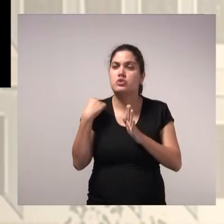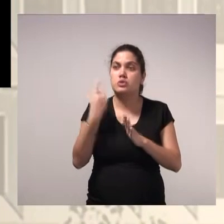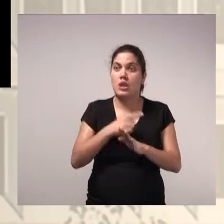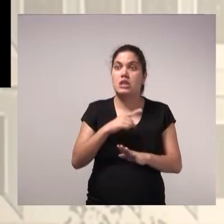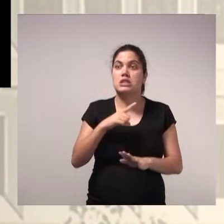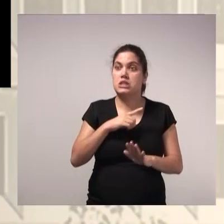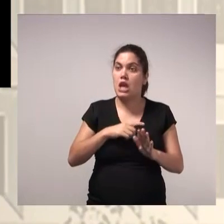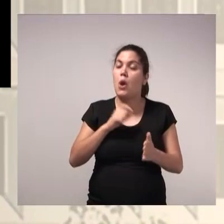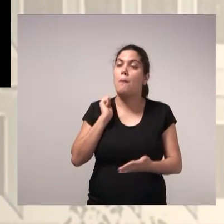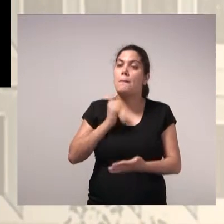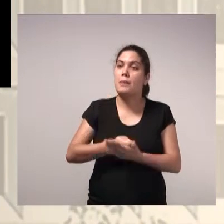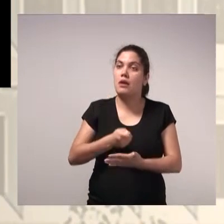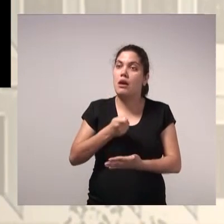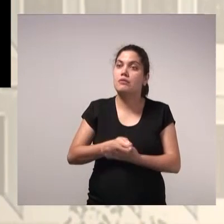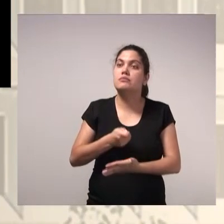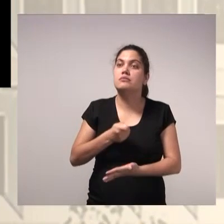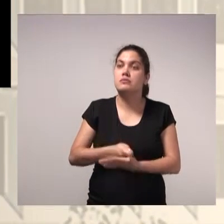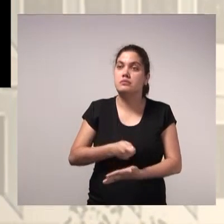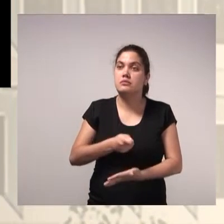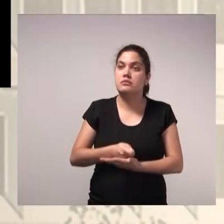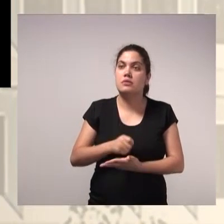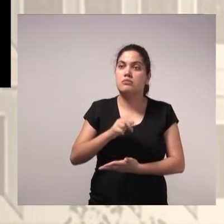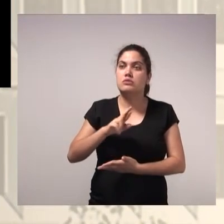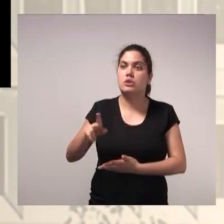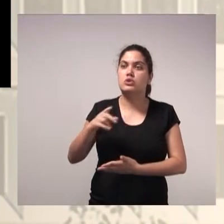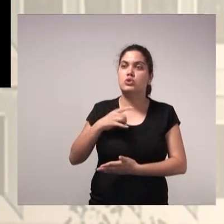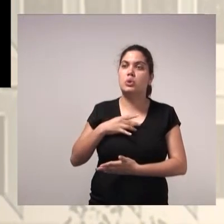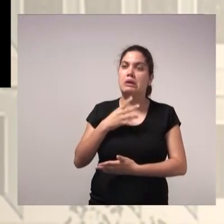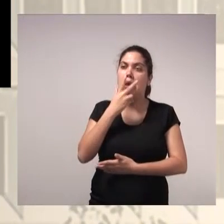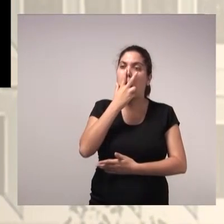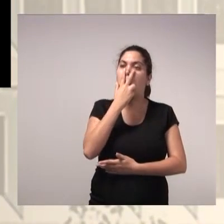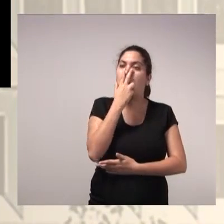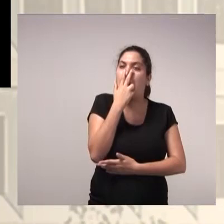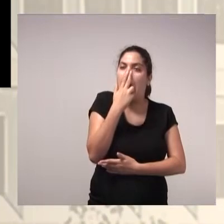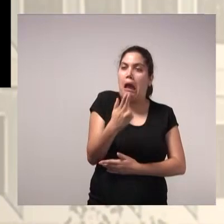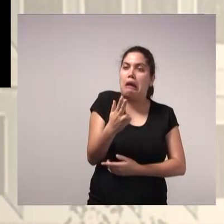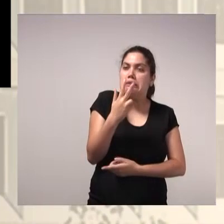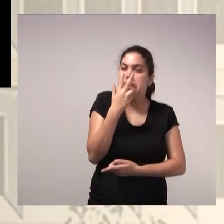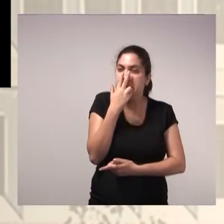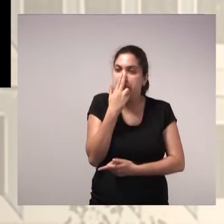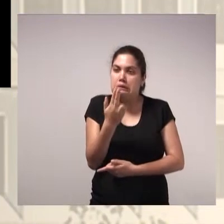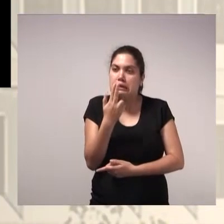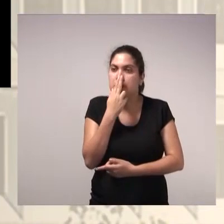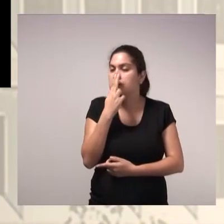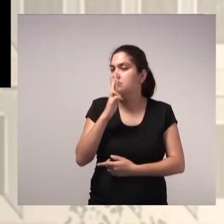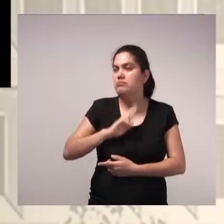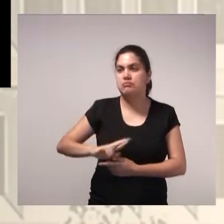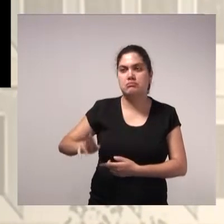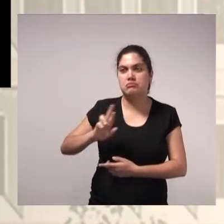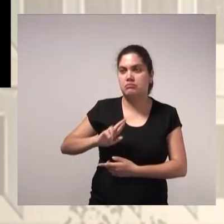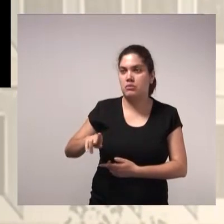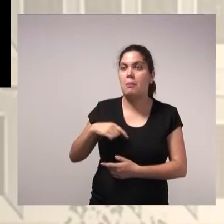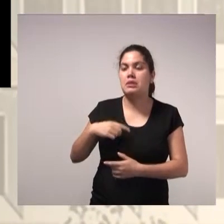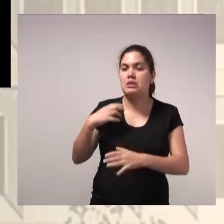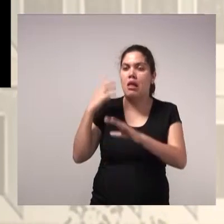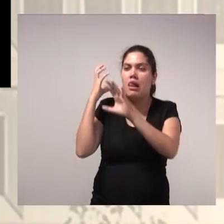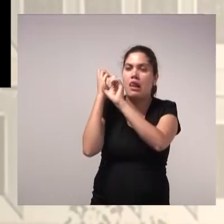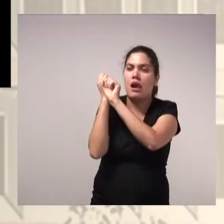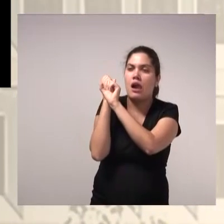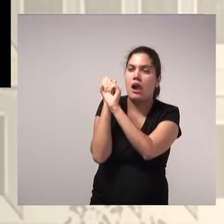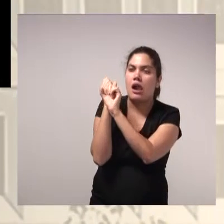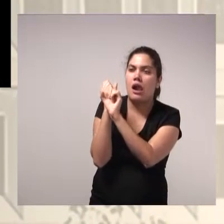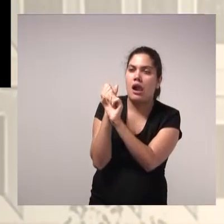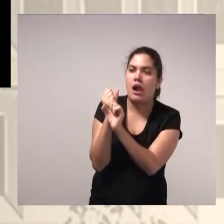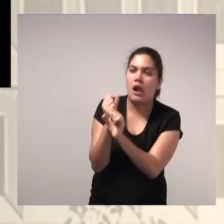de não colocar o sentimento do eu acho. Temos obrigação de fazer os cálculos do retorno do